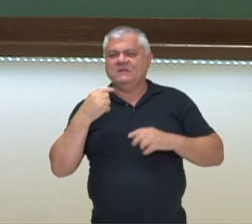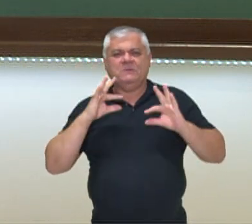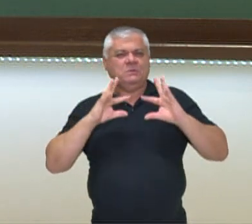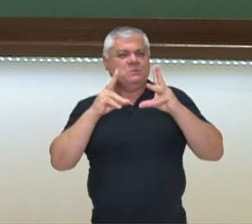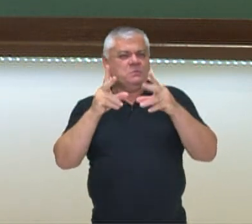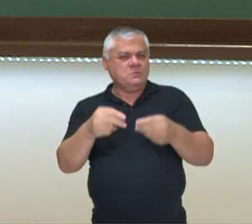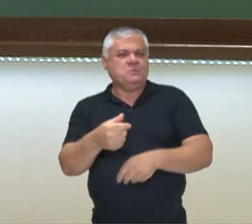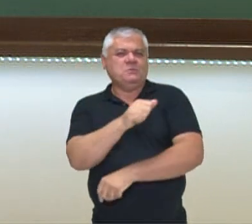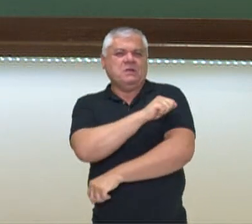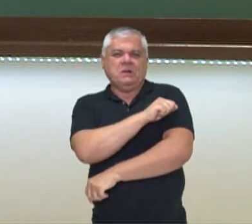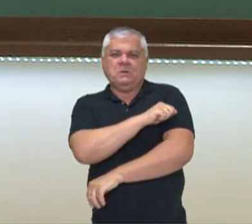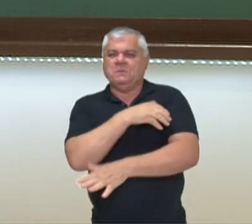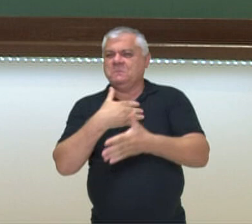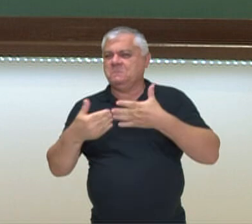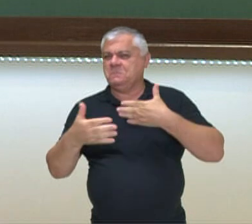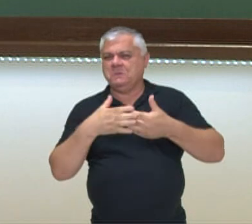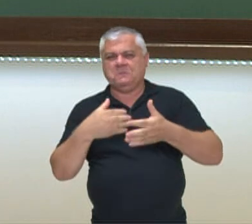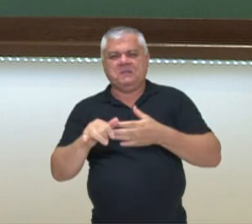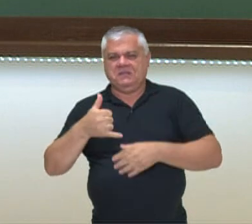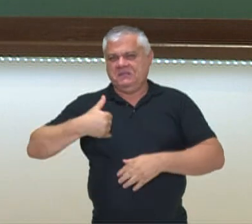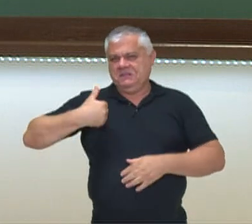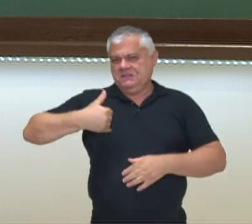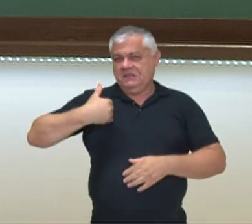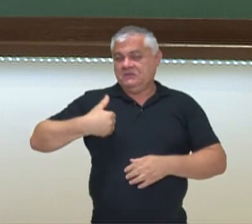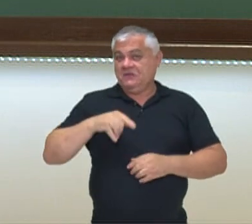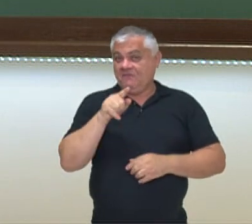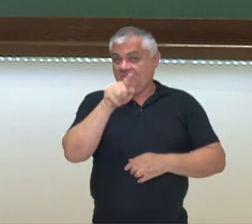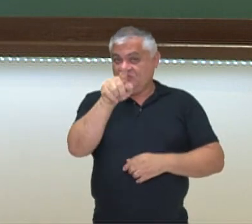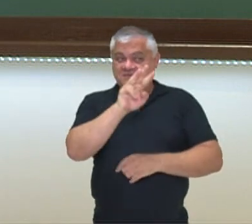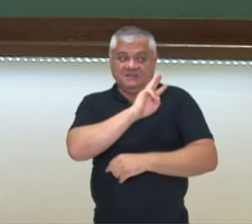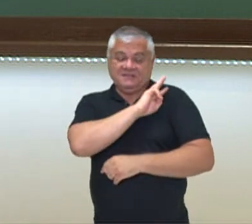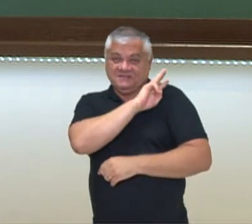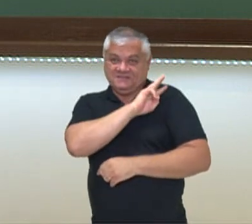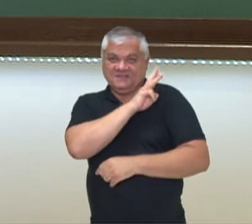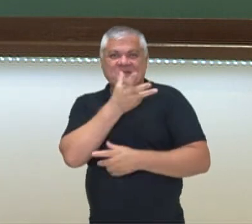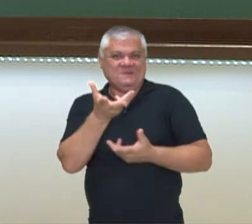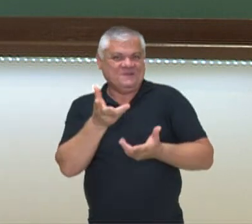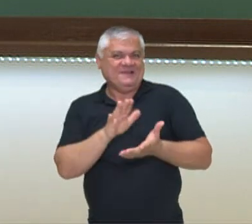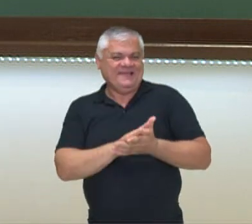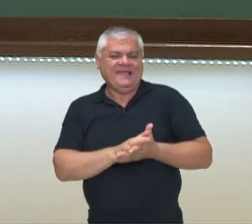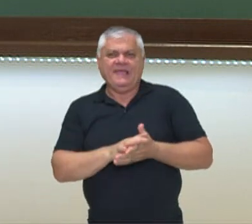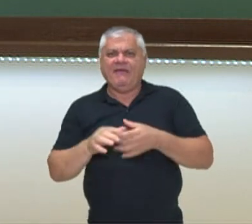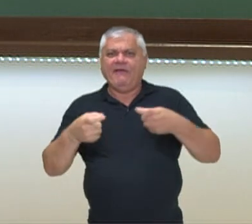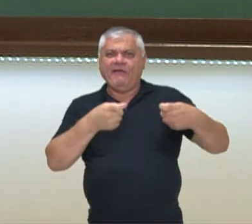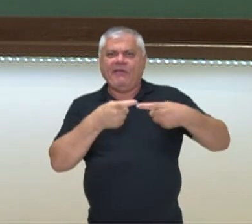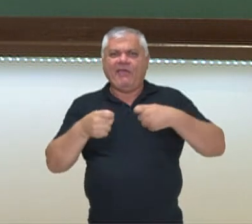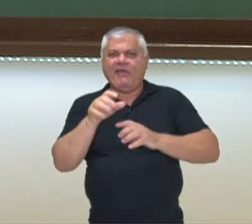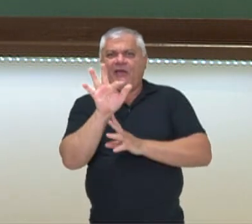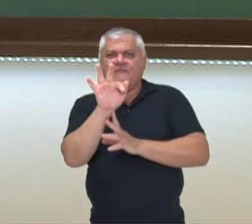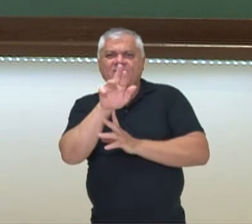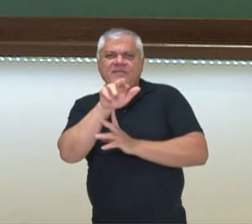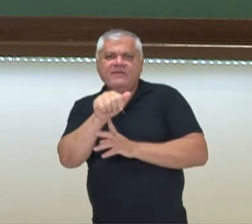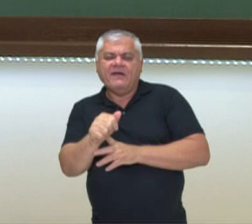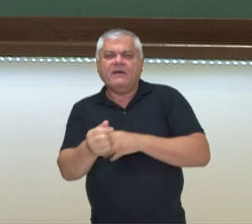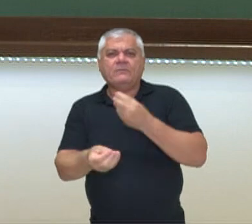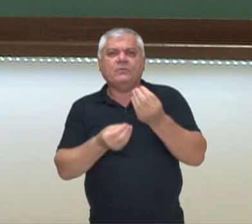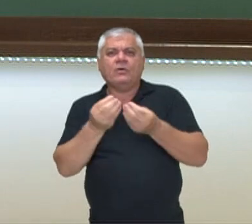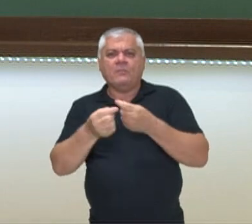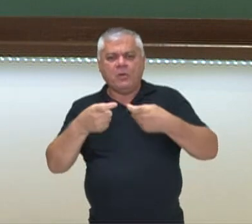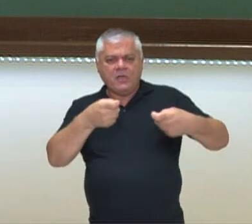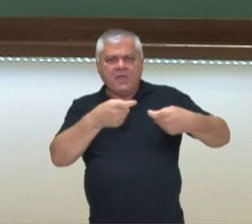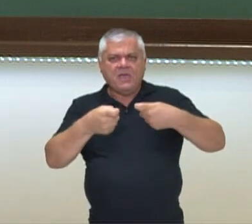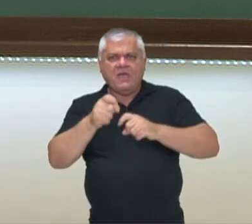qualquer aluno de qualquer faixa etária, principalmente você, terceiranista. É sobre Guerra Fria. E a Guerra Fria, ela